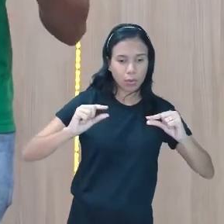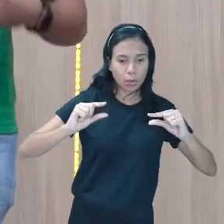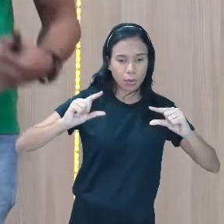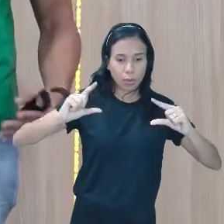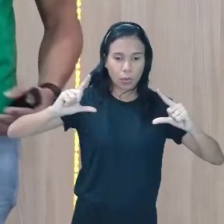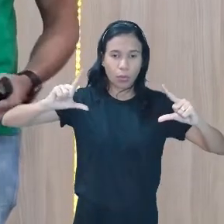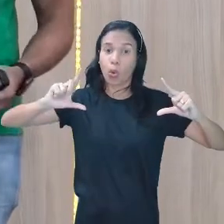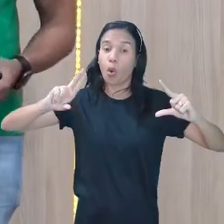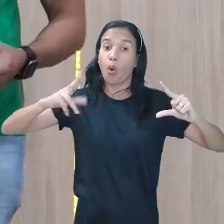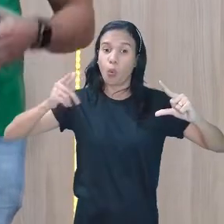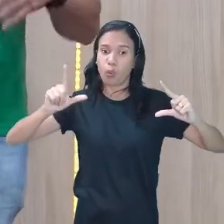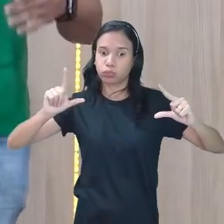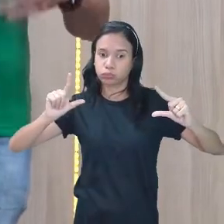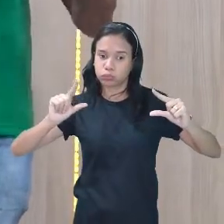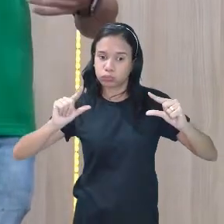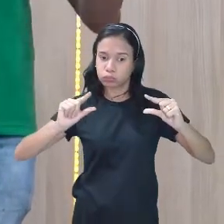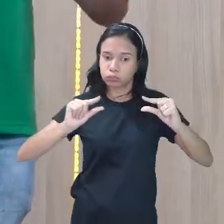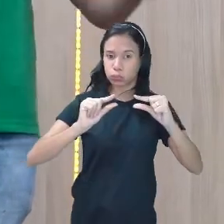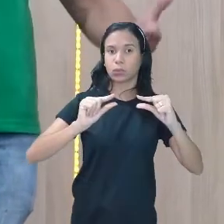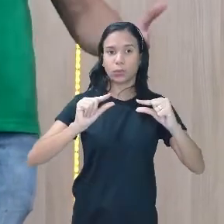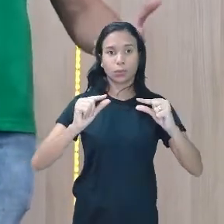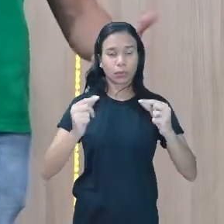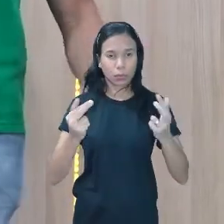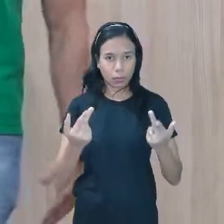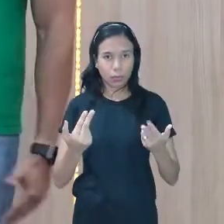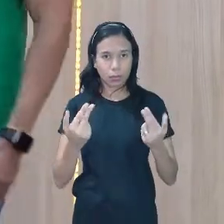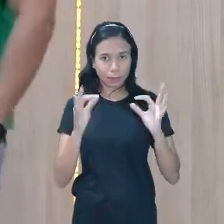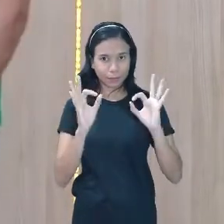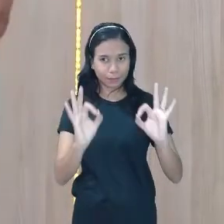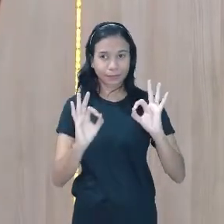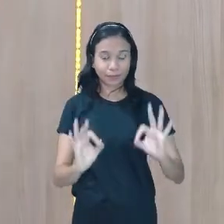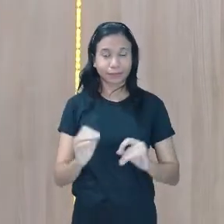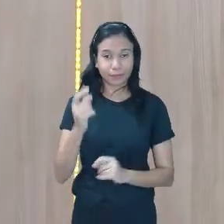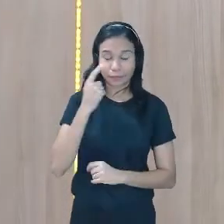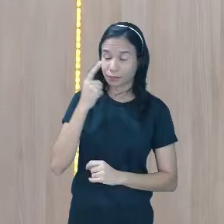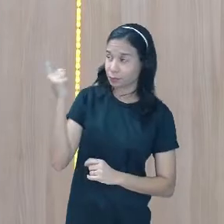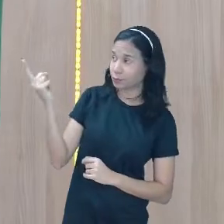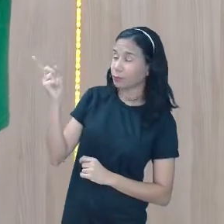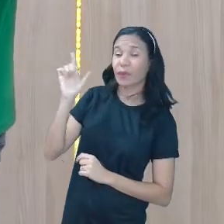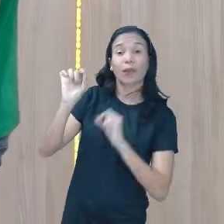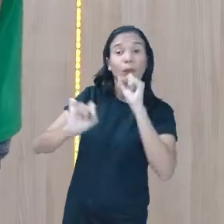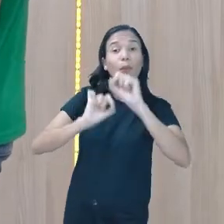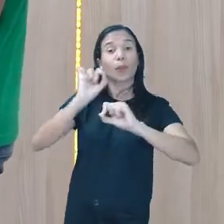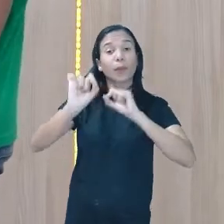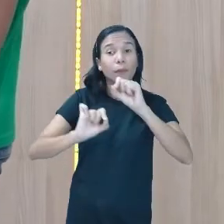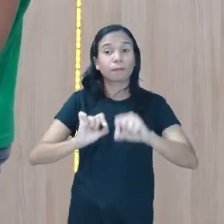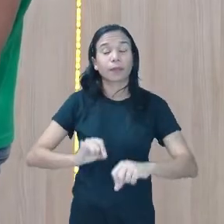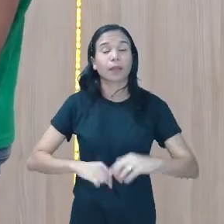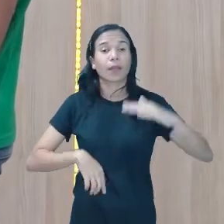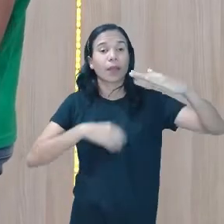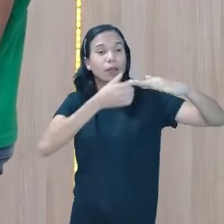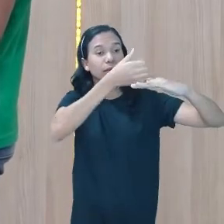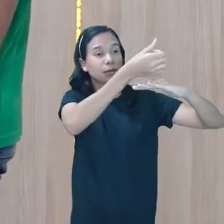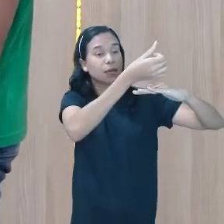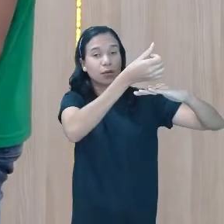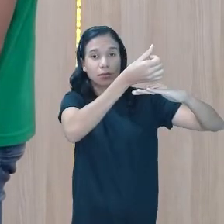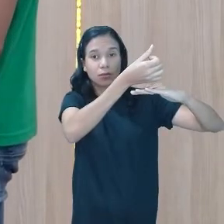ou diminuir de maneira proporcional, certo? Então, eu tenho aqui, ó, que